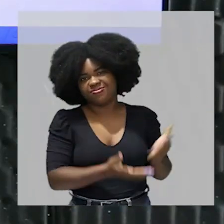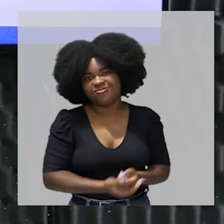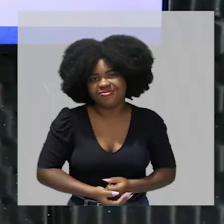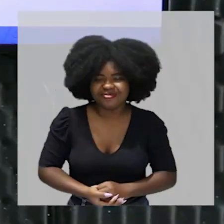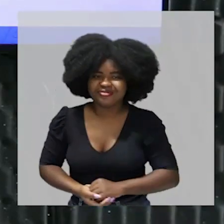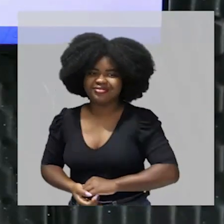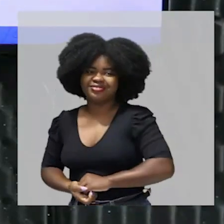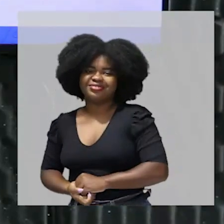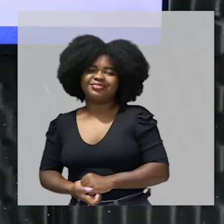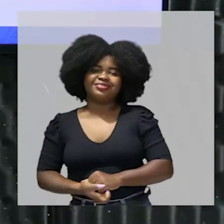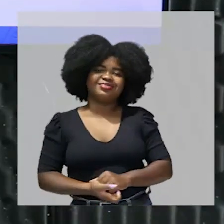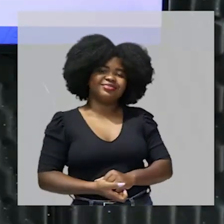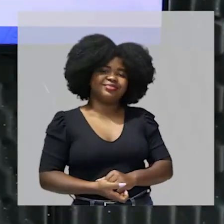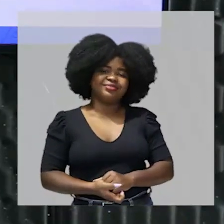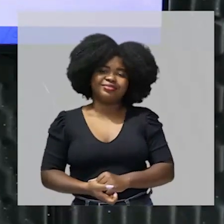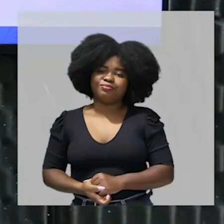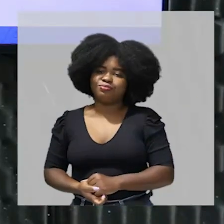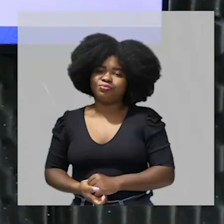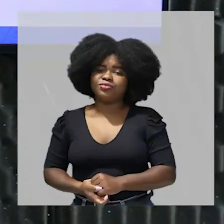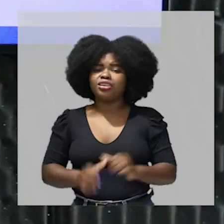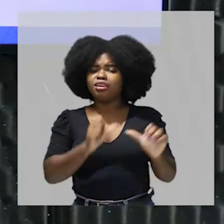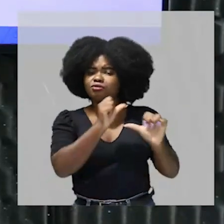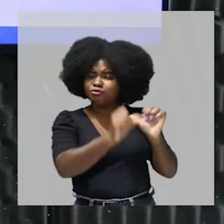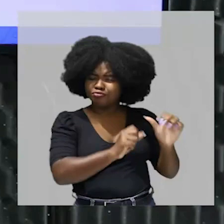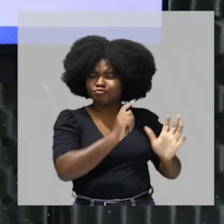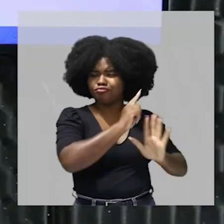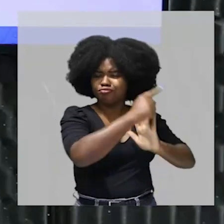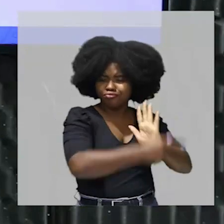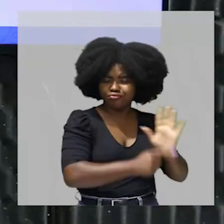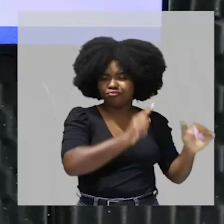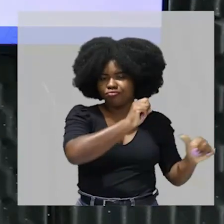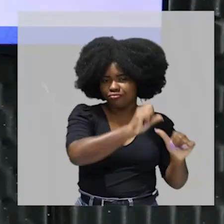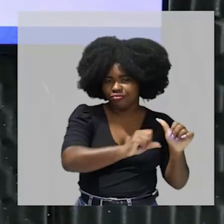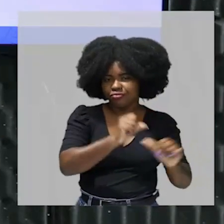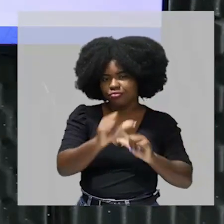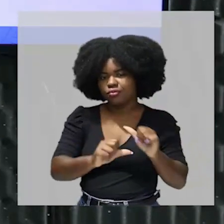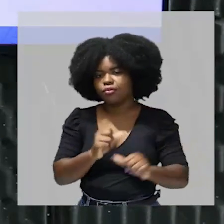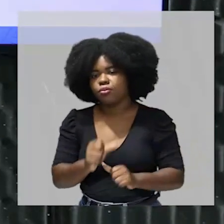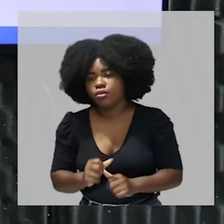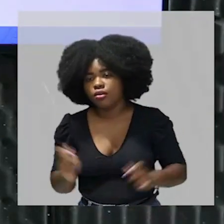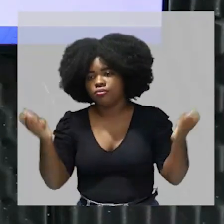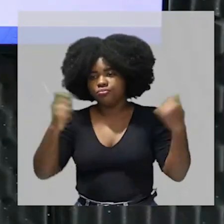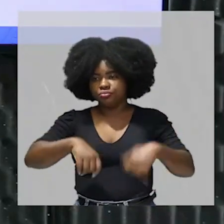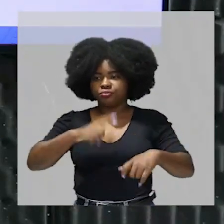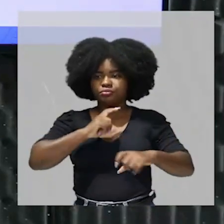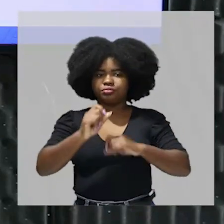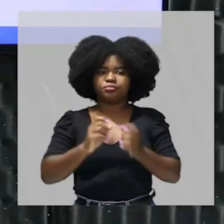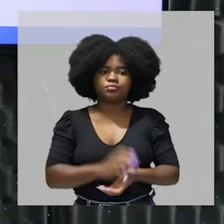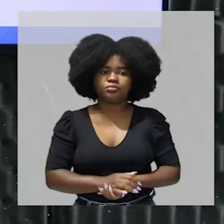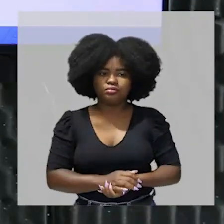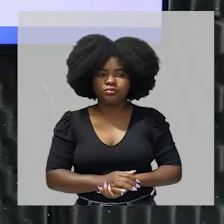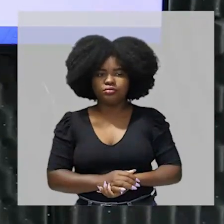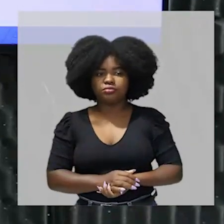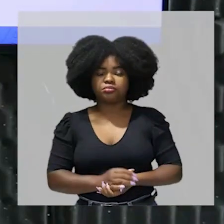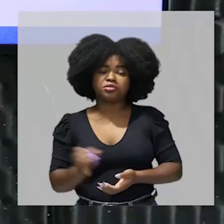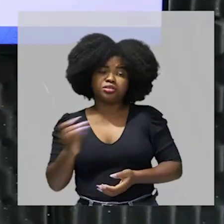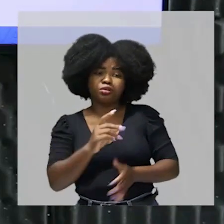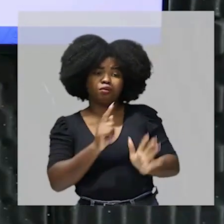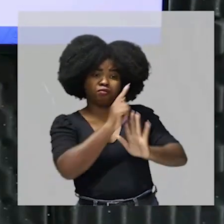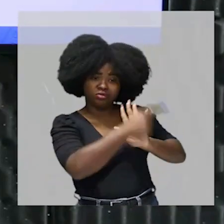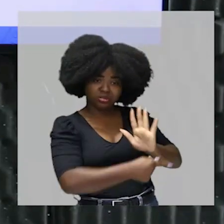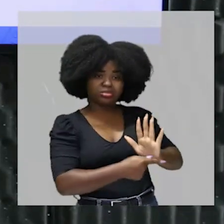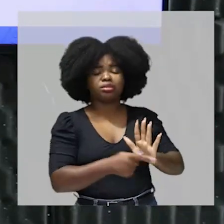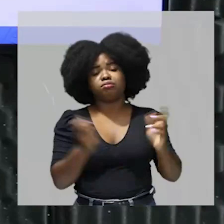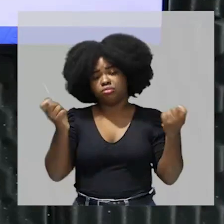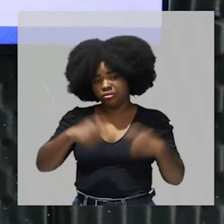possuem Olha só transmutabilidade ou seja Eles vão mudando né é possível que eles vão que crie novos